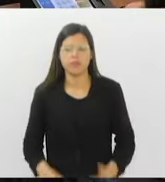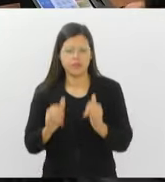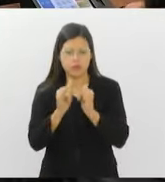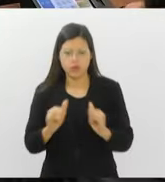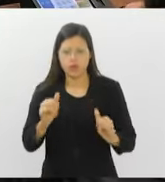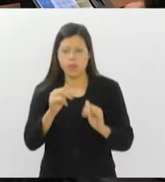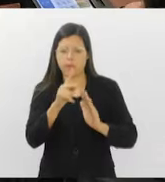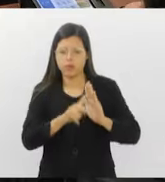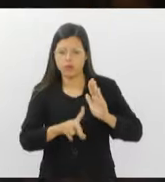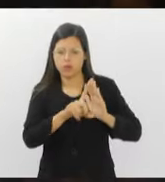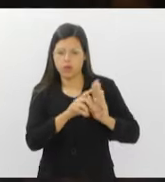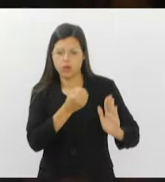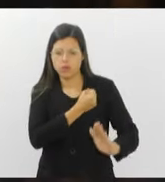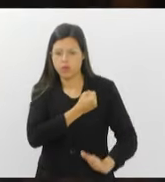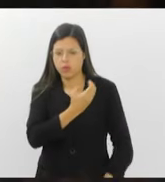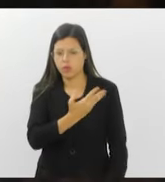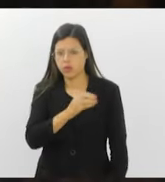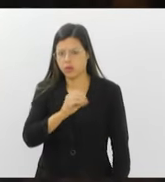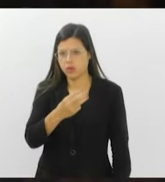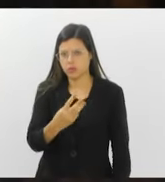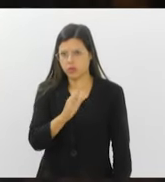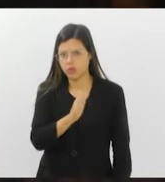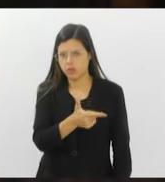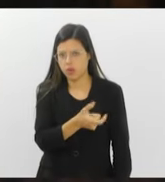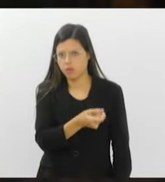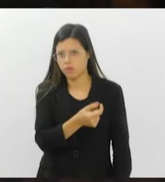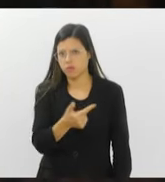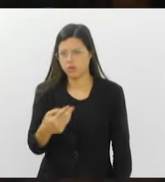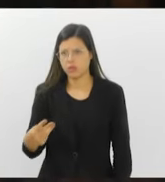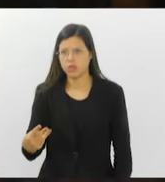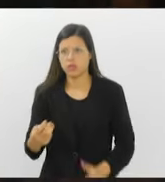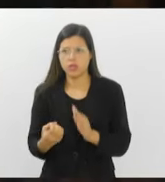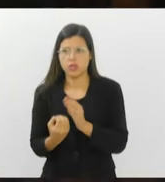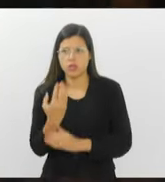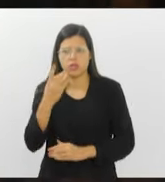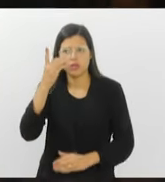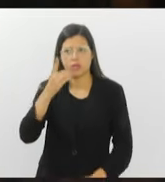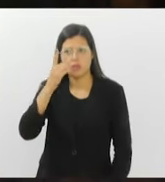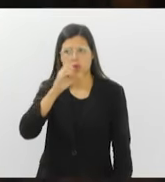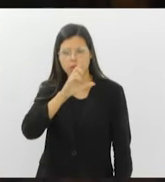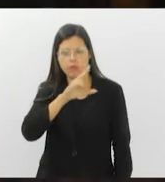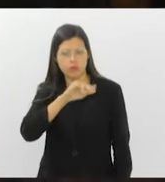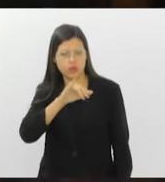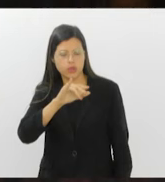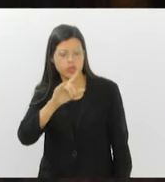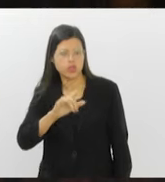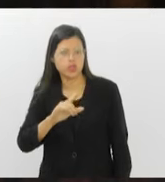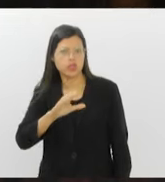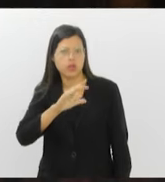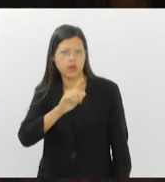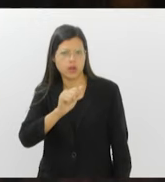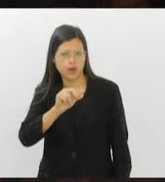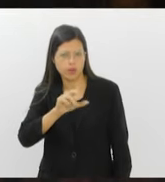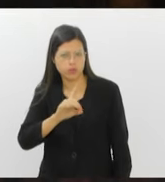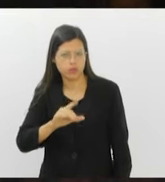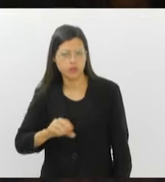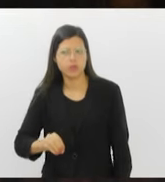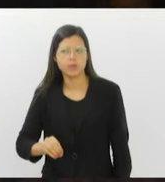Anuncio projeto de lei número 403/2023, de autoria do deputado Luiz Cláudio Ribeiro.